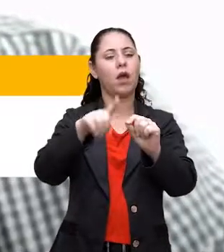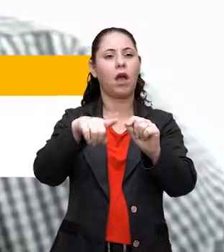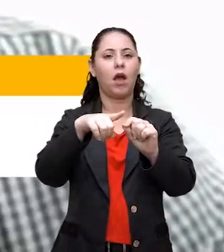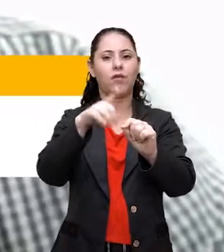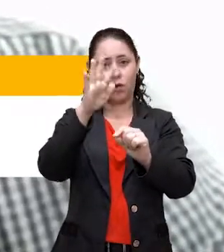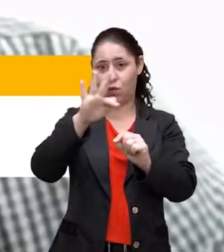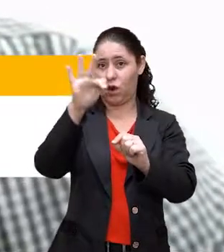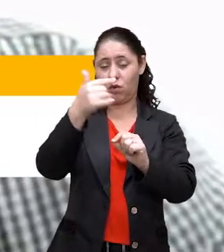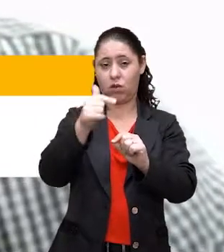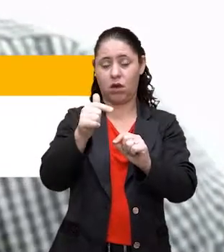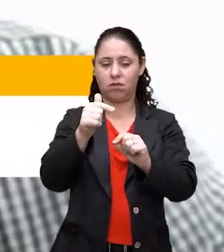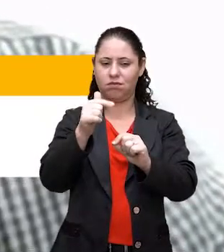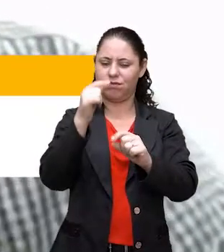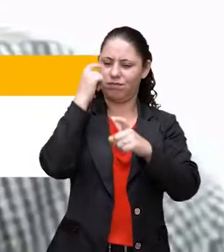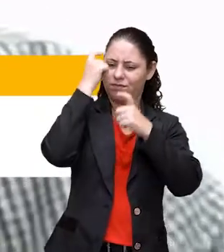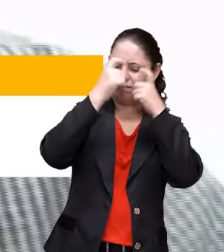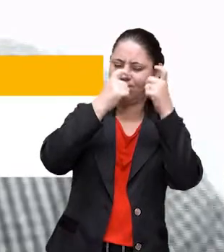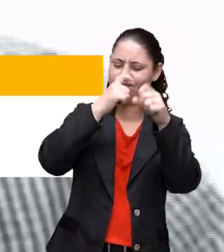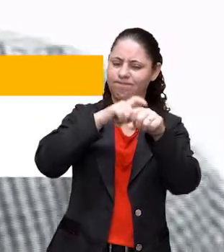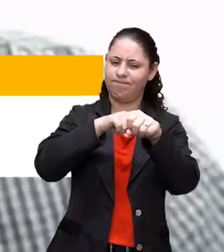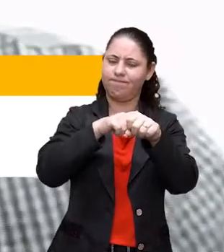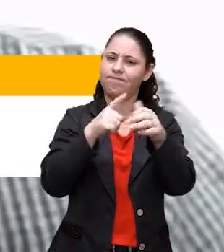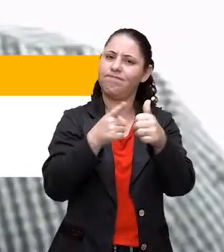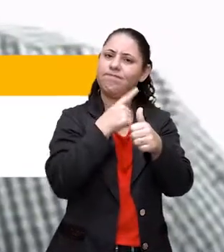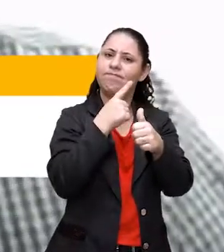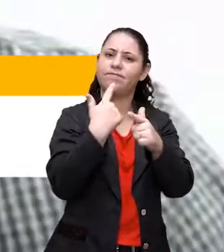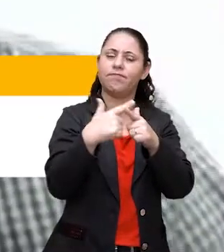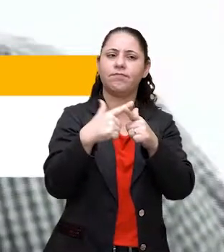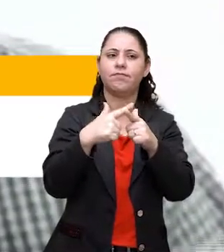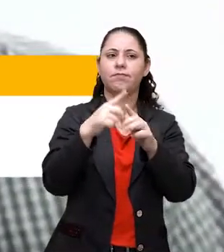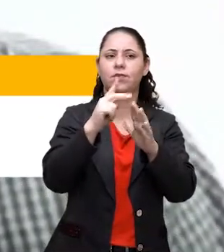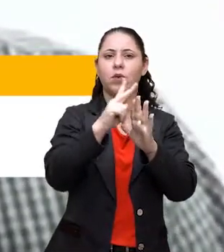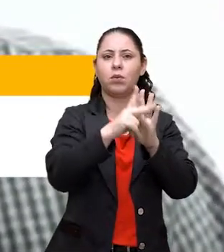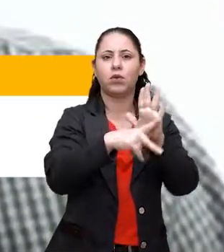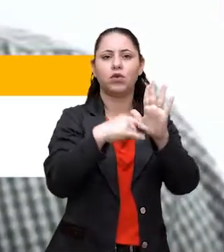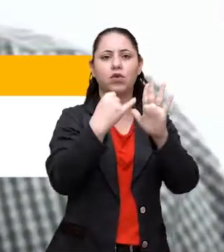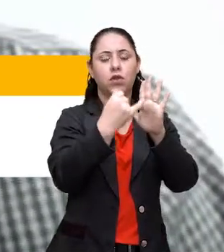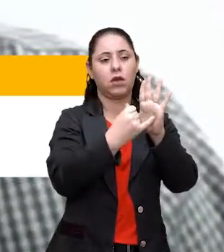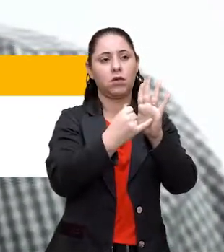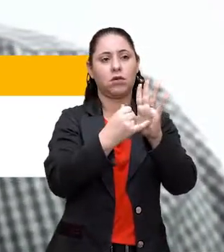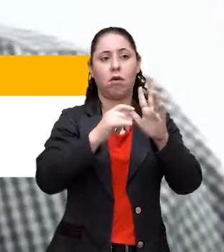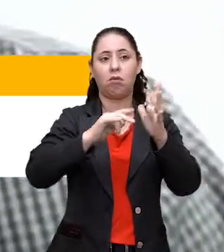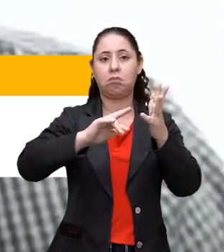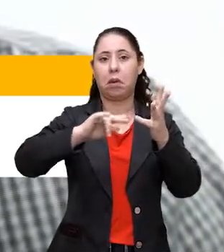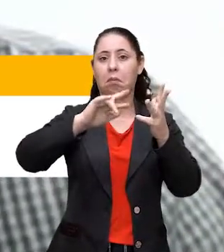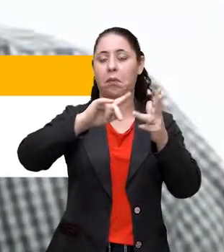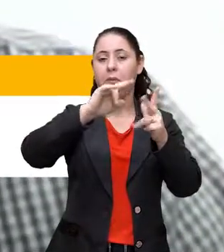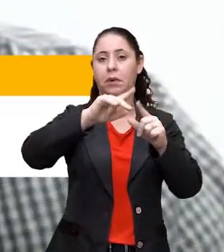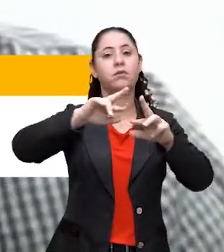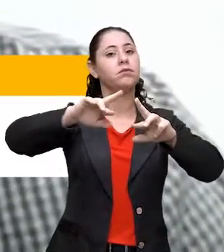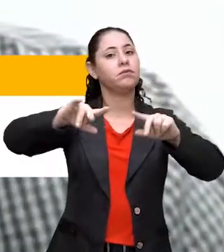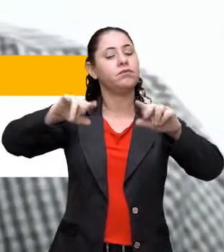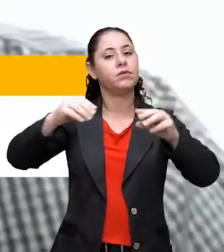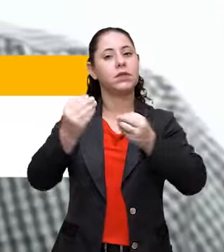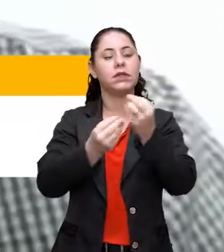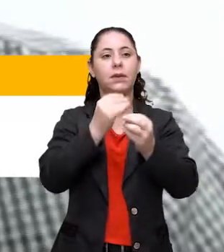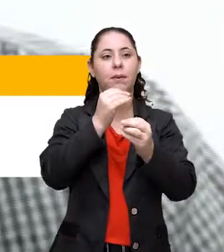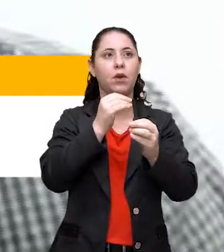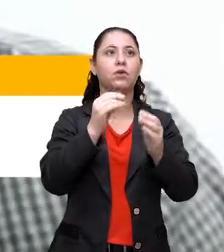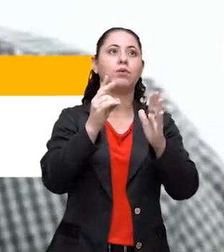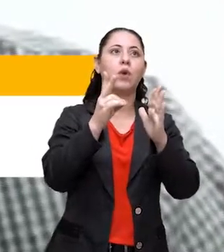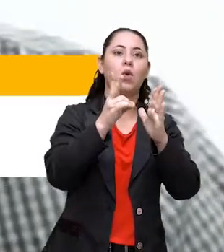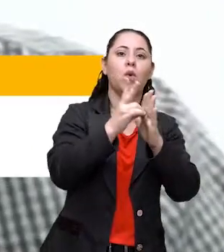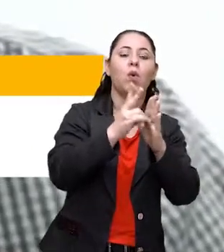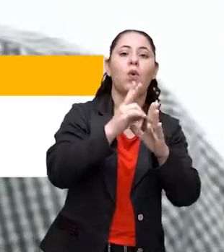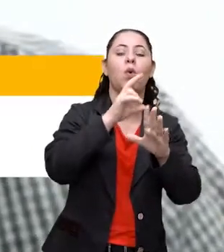nós ficamos assim preocupados num primeiro momento porque o projeto fala em várias situações, por exemplo,